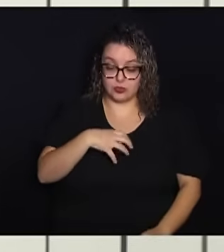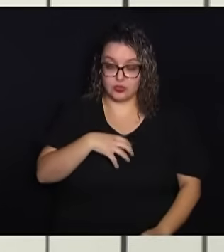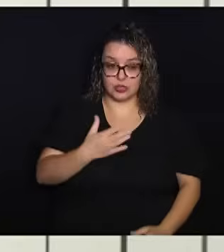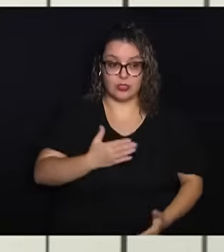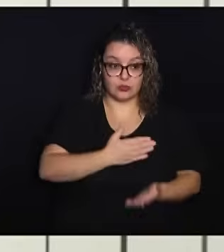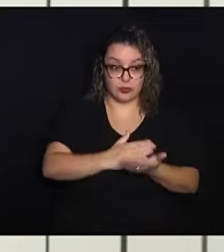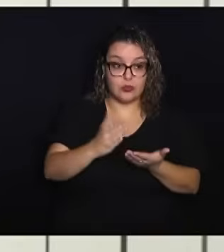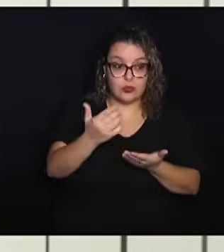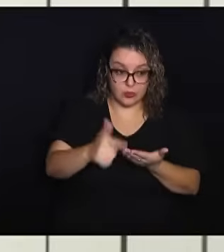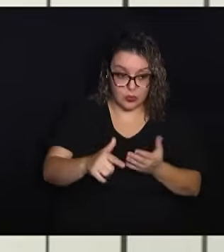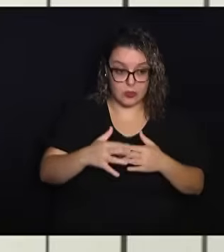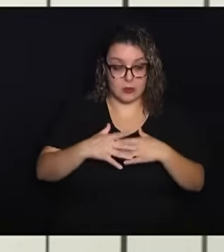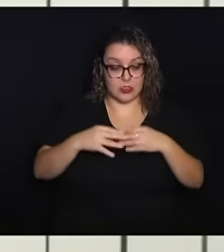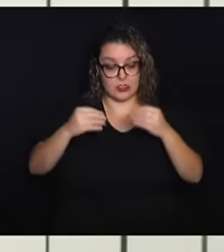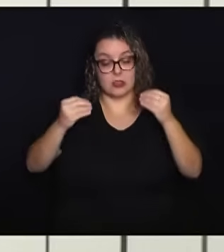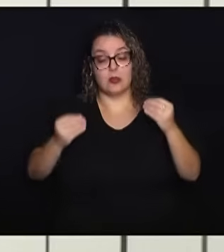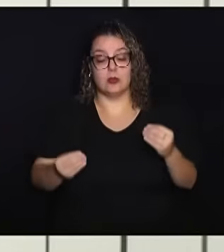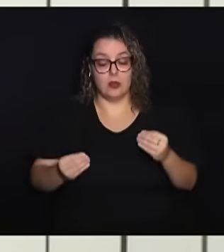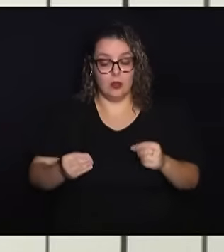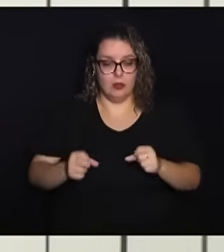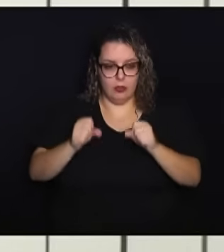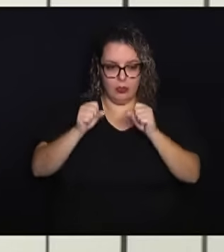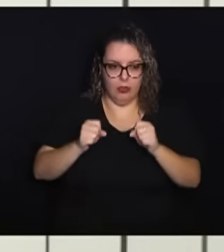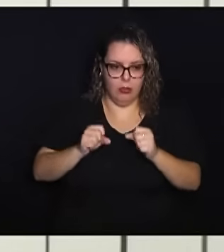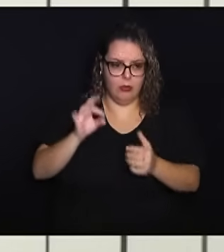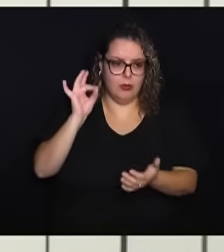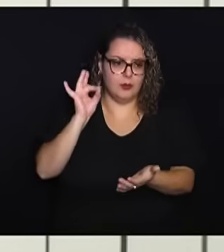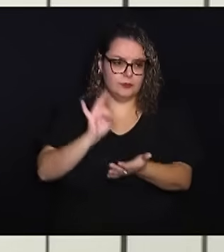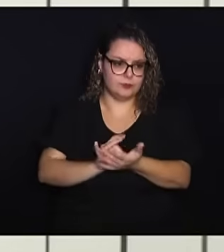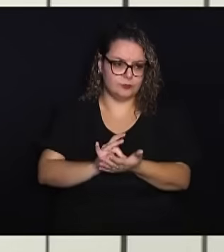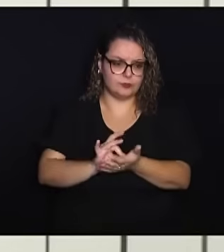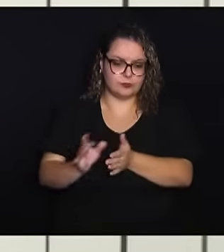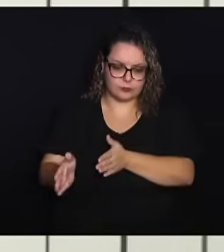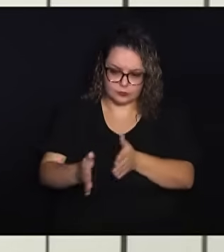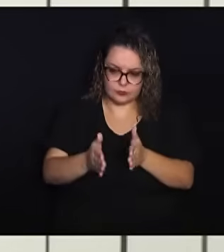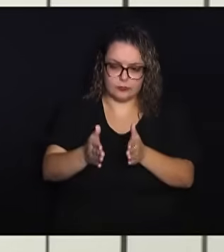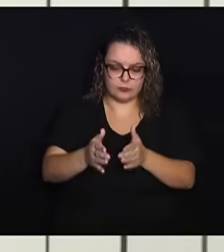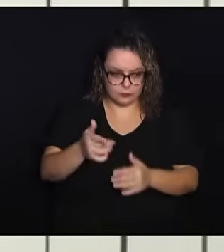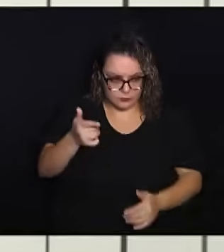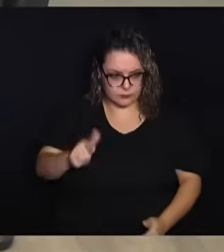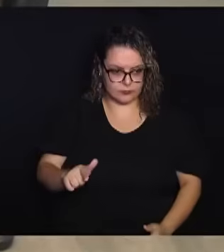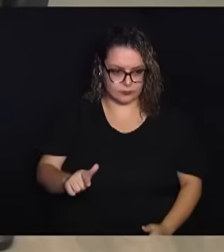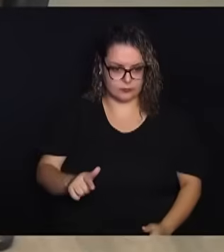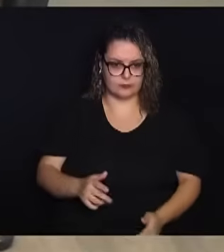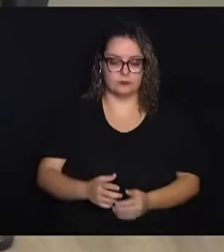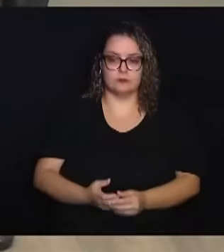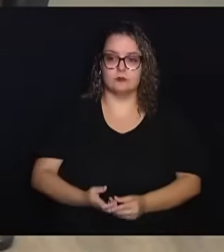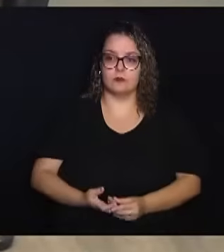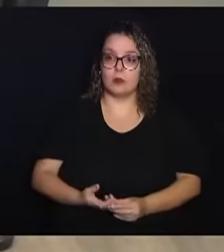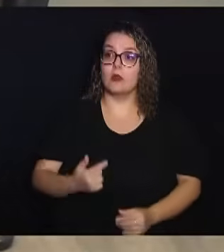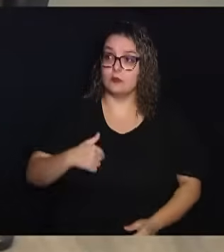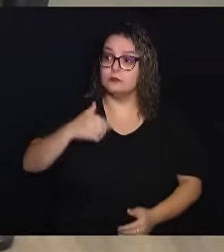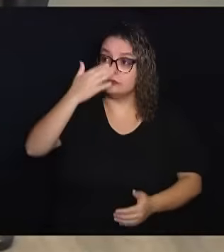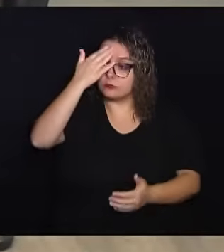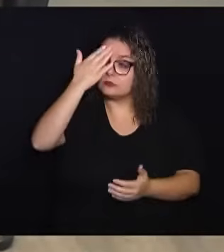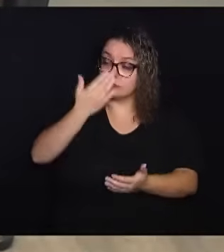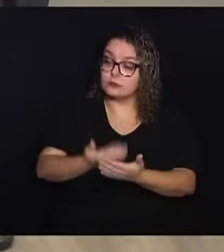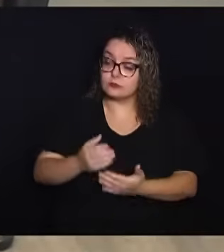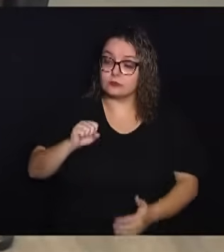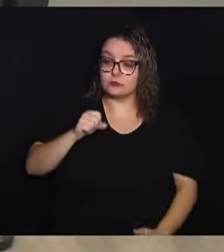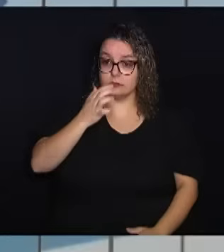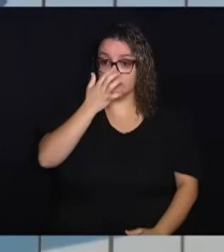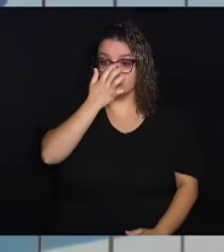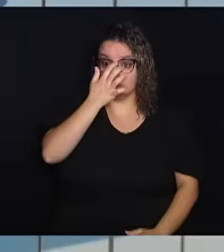da verdadeira cura, para que a gente possa, assim, pegar o caminho do recomeço? Eu acredito que